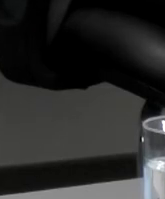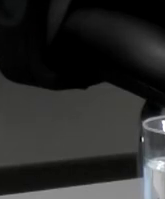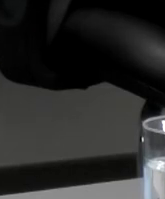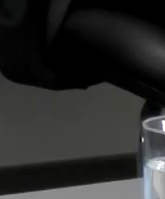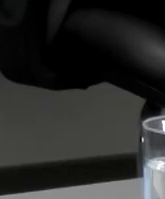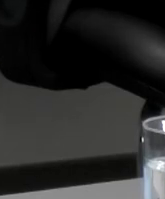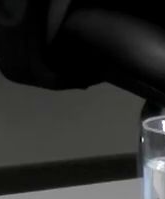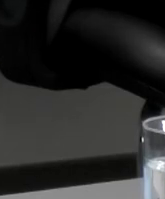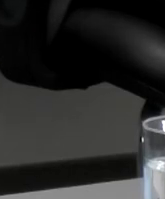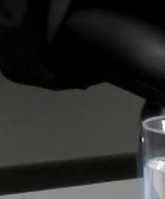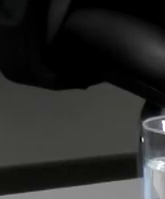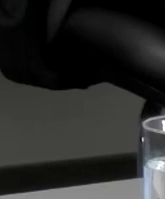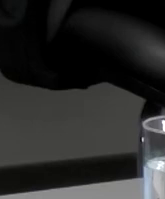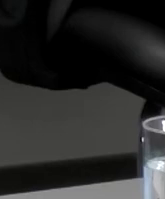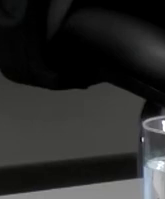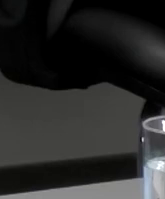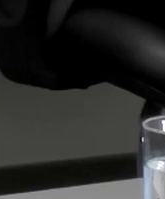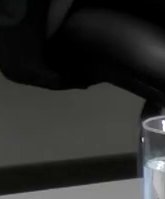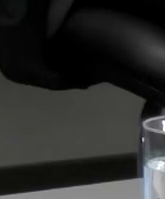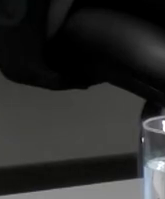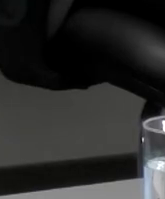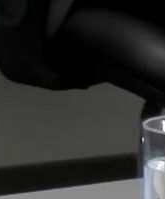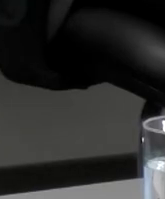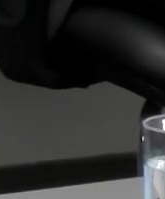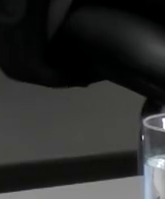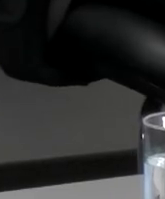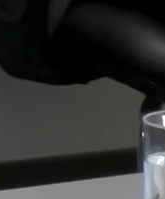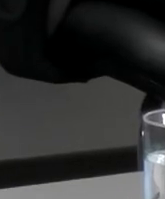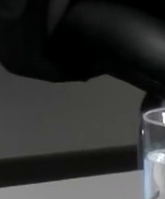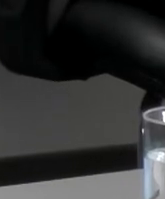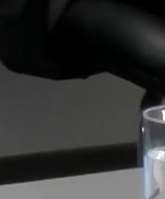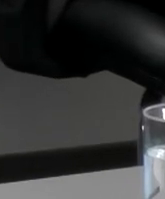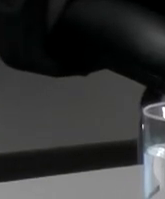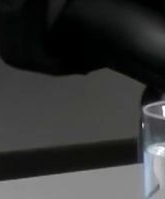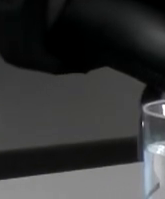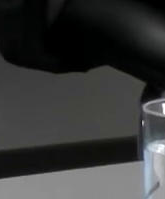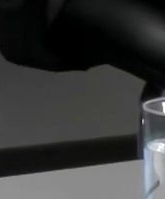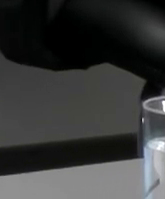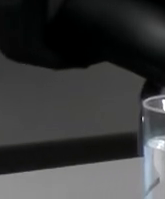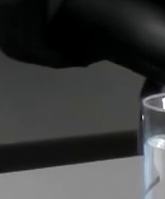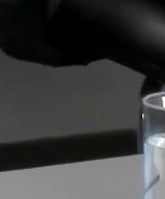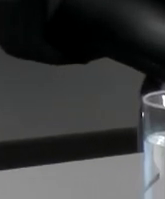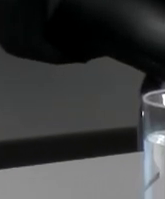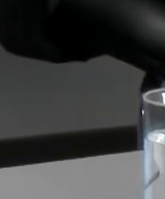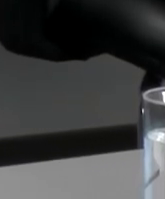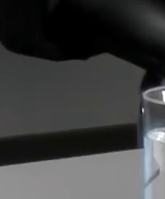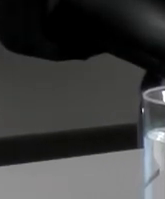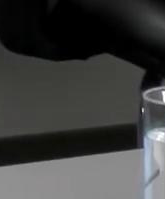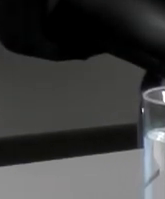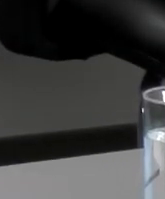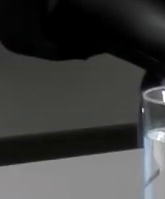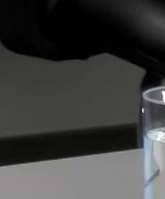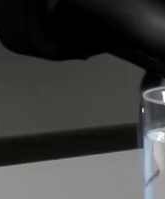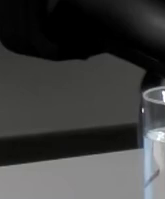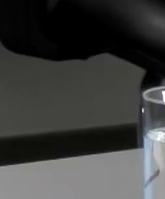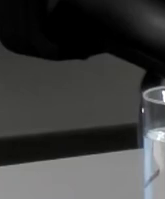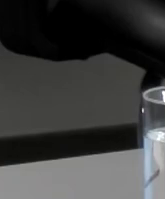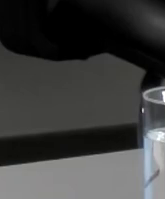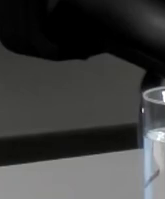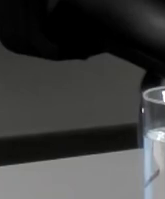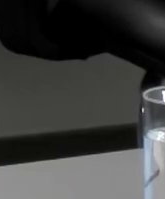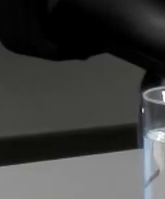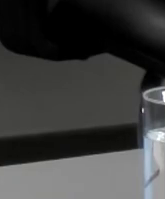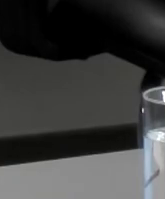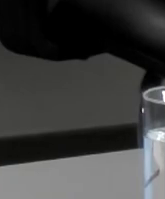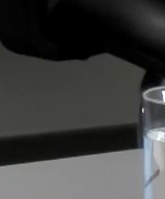nessa casa a professora Lilian é uma referência na psicologia do testemunho ela integrou ela foi uma das